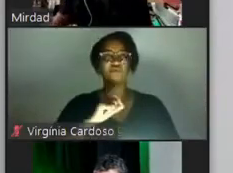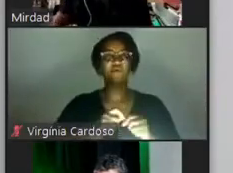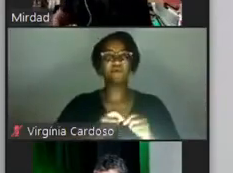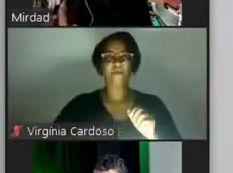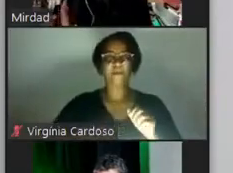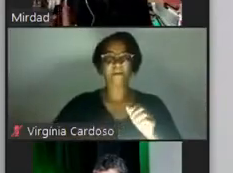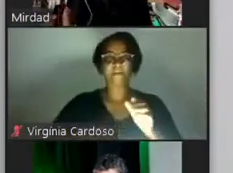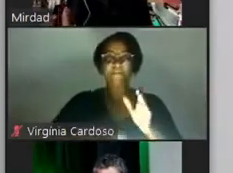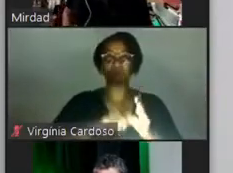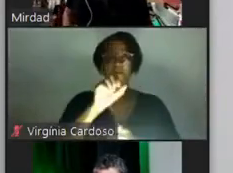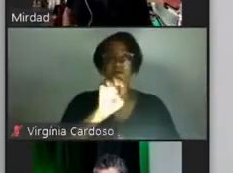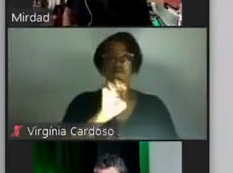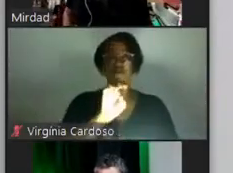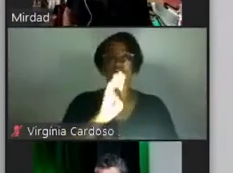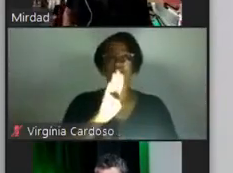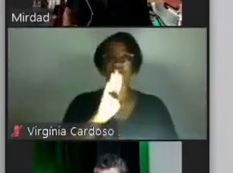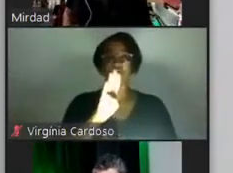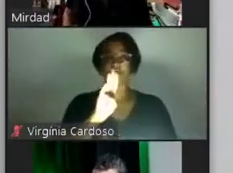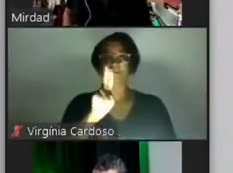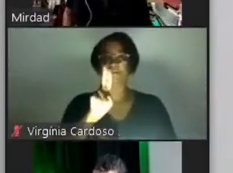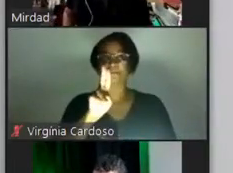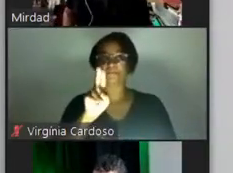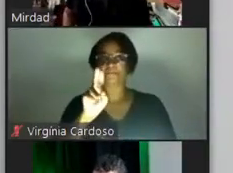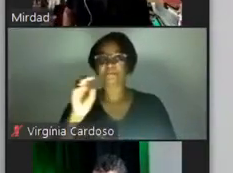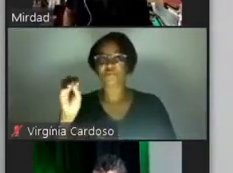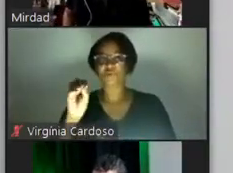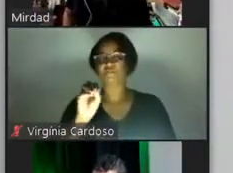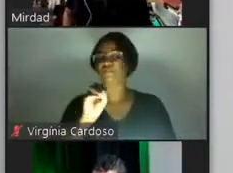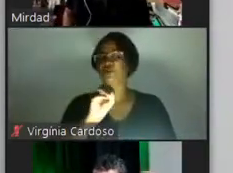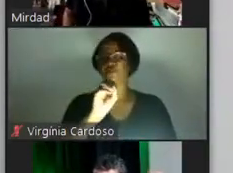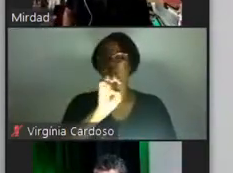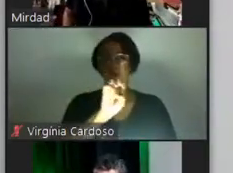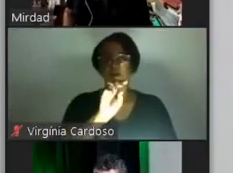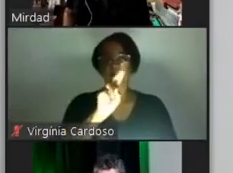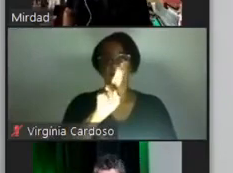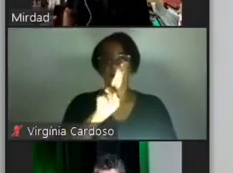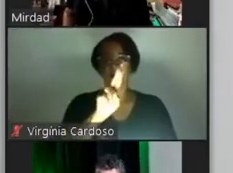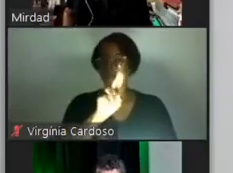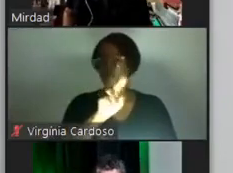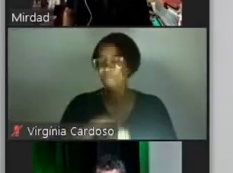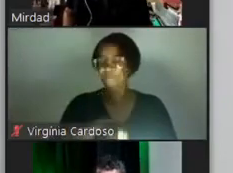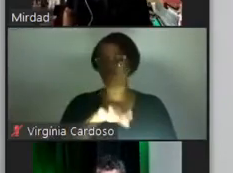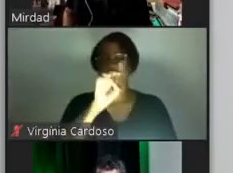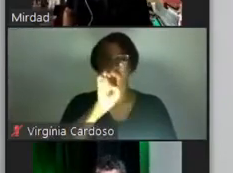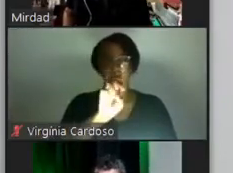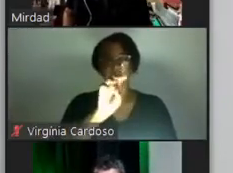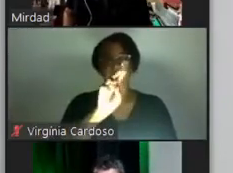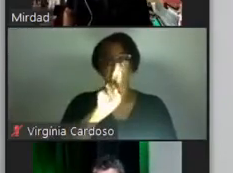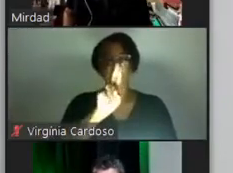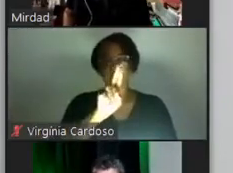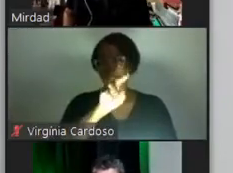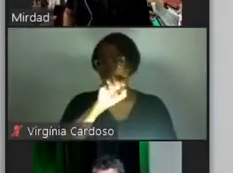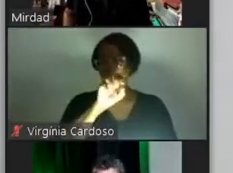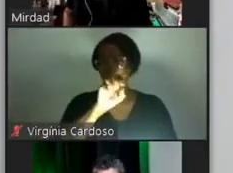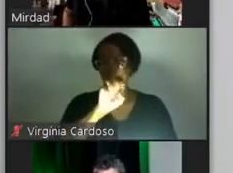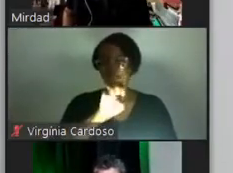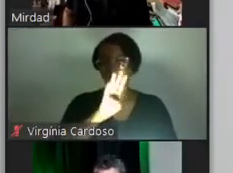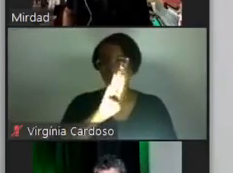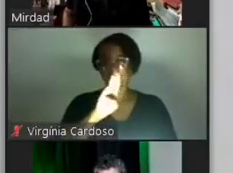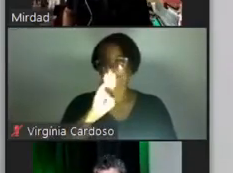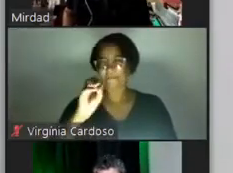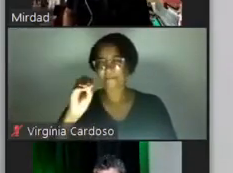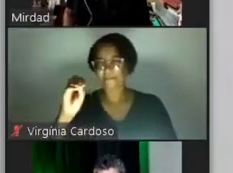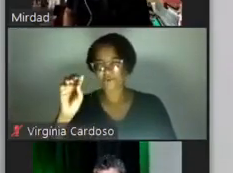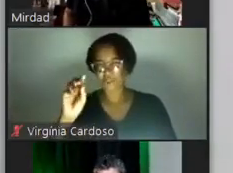e-book. Toda a minha experiência era de papel, né? E pela primeira vez eu lancei um